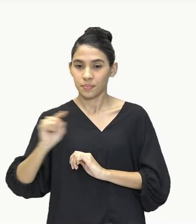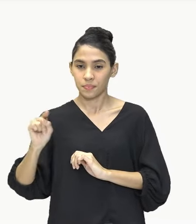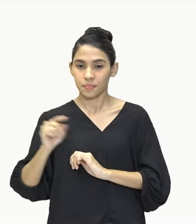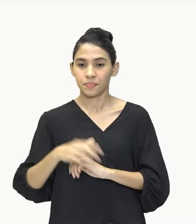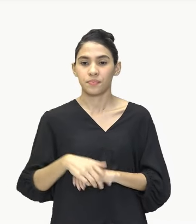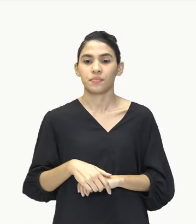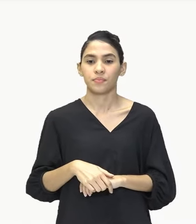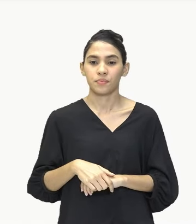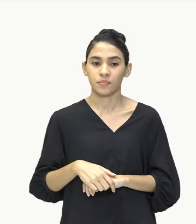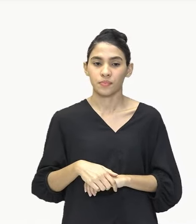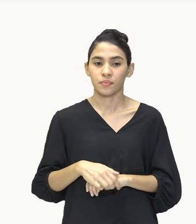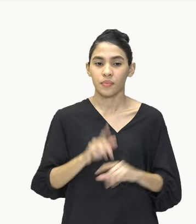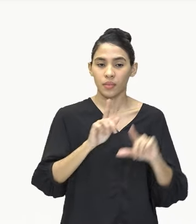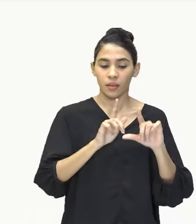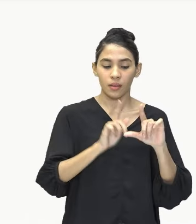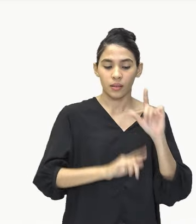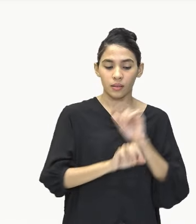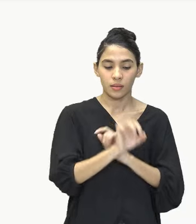E a letra D,